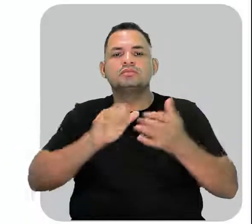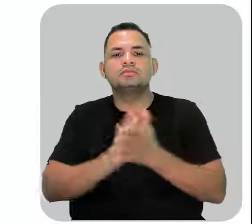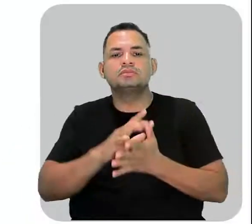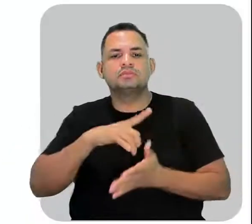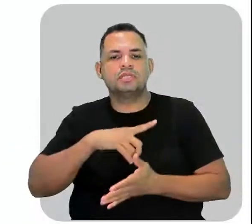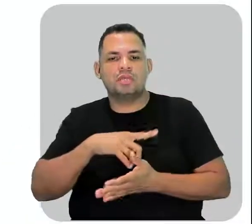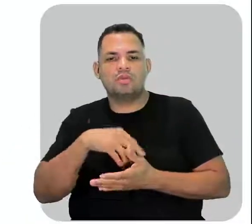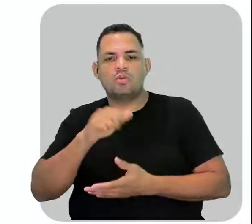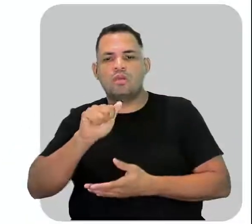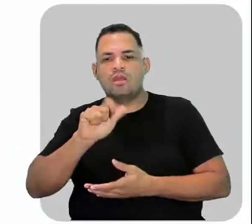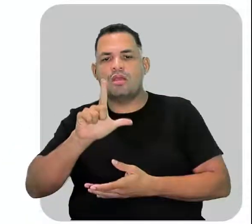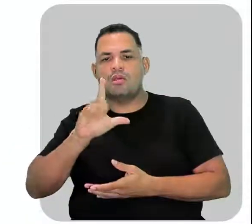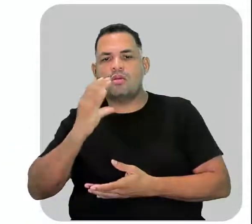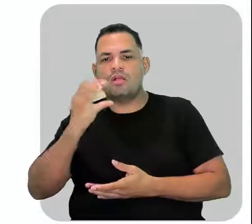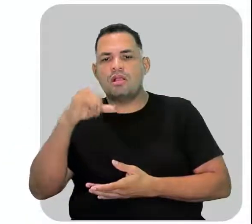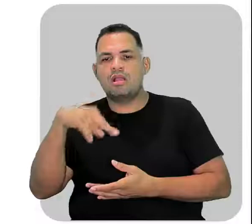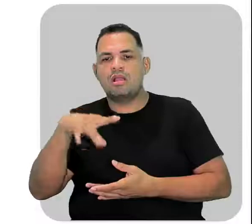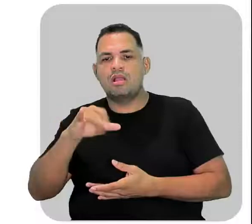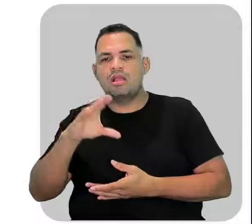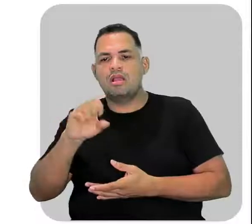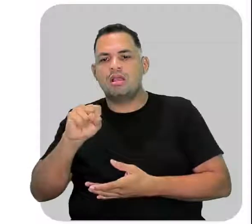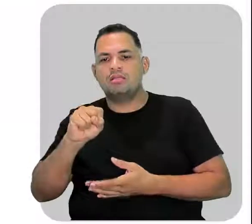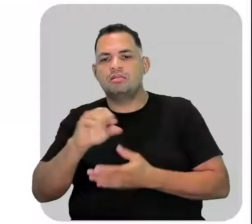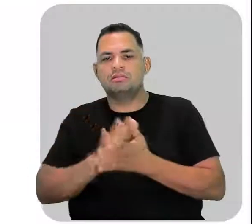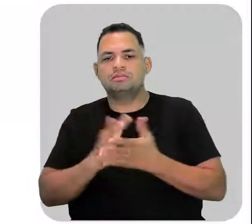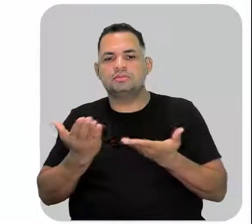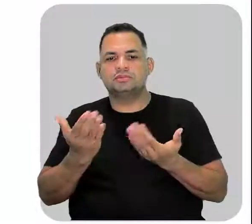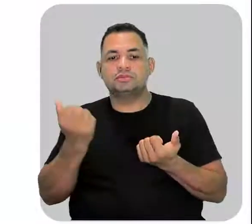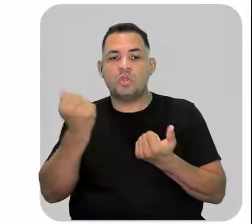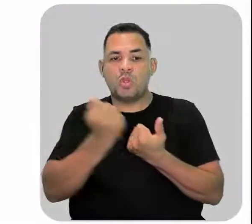alcanos? Somente reações de